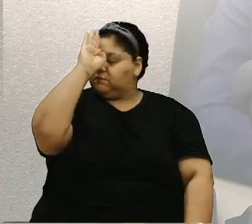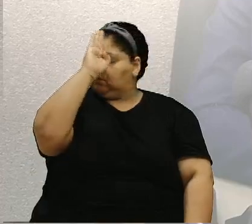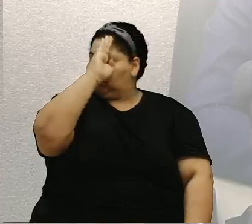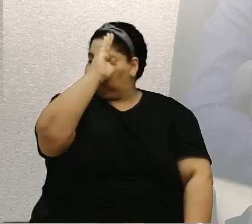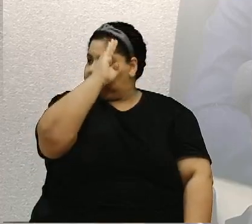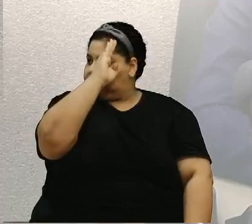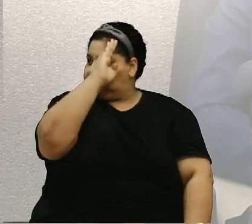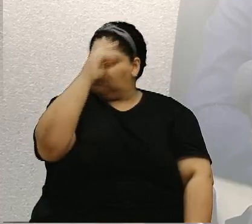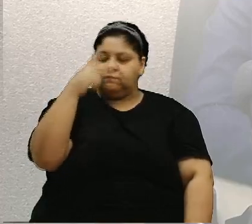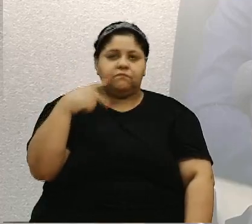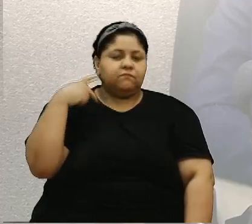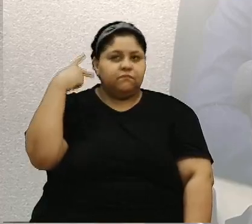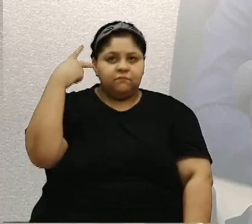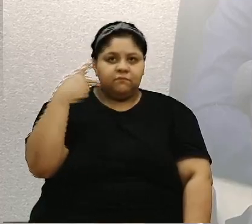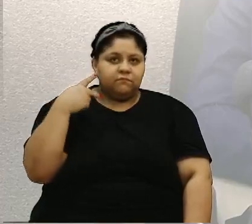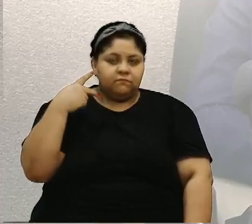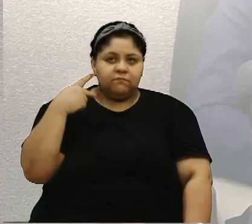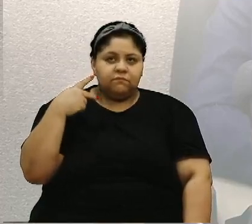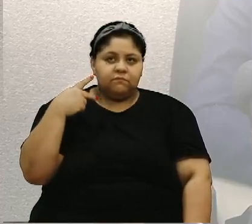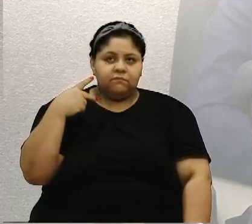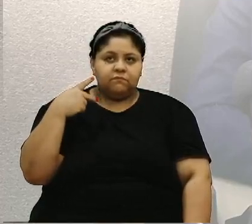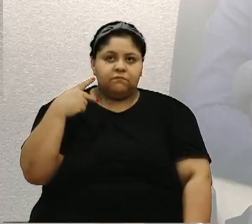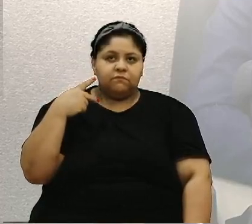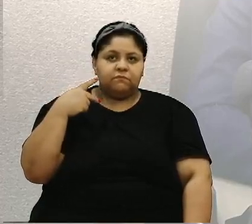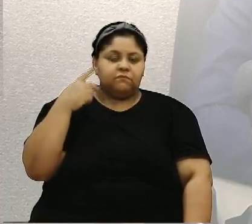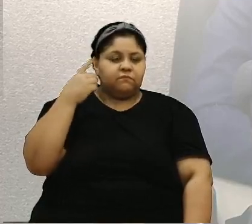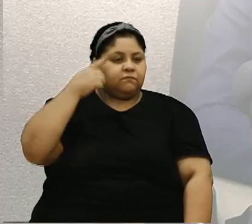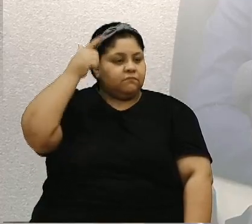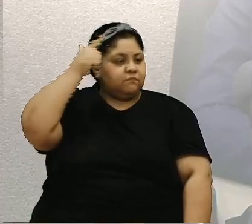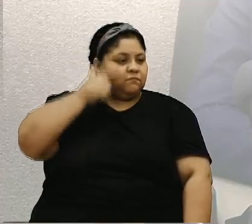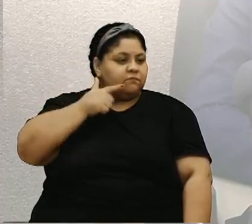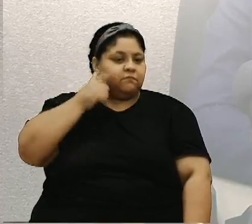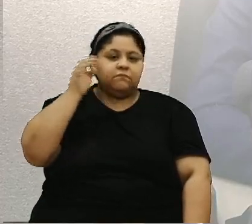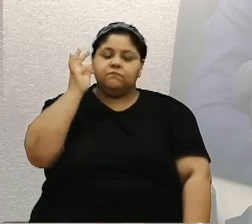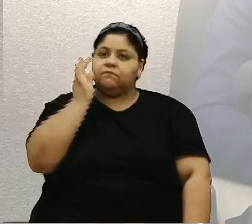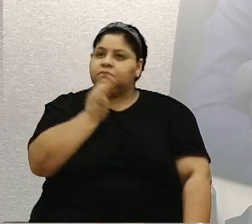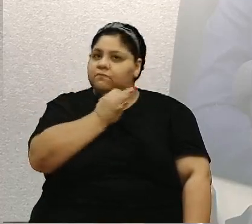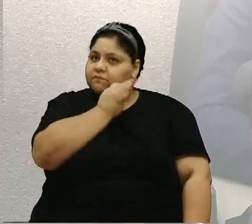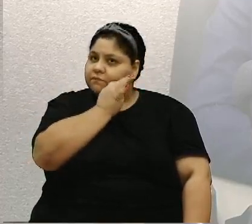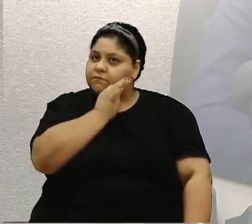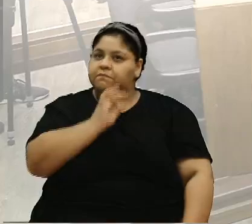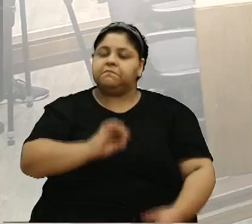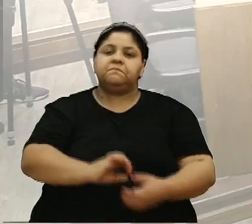Bressan, vereador Lucas Dil e vereadora Tatiane